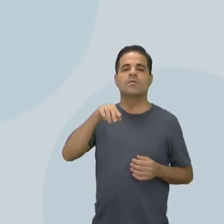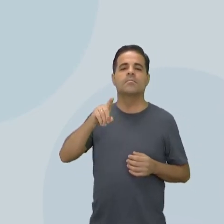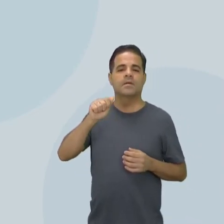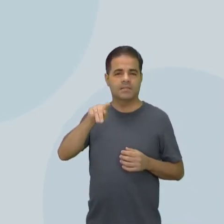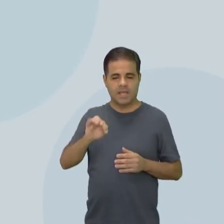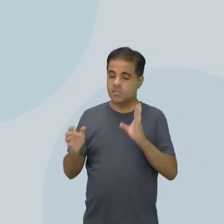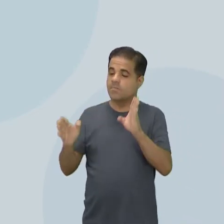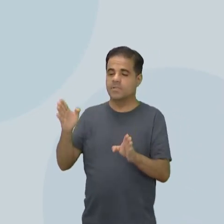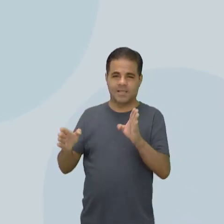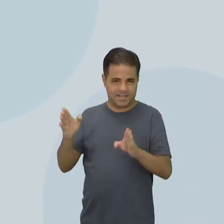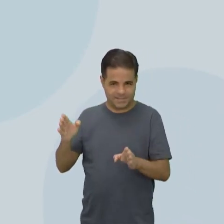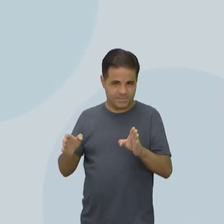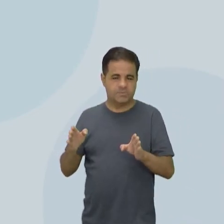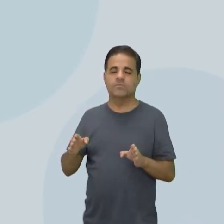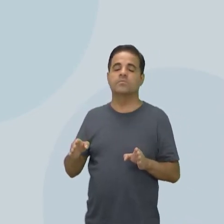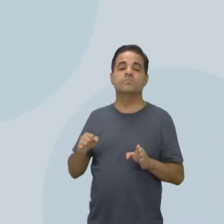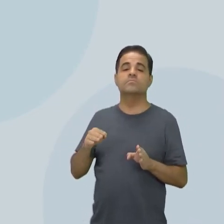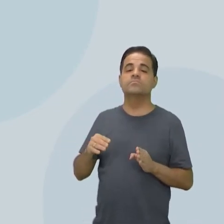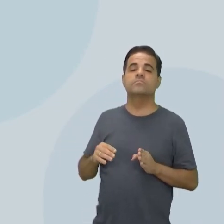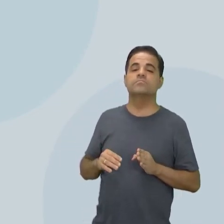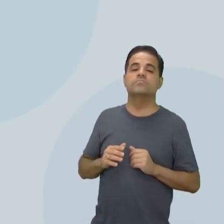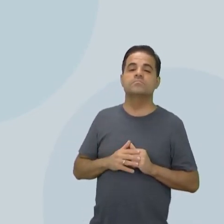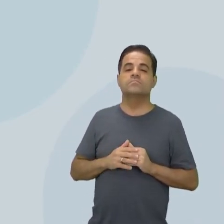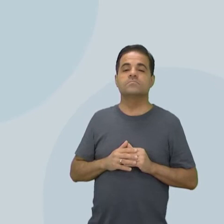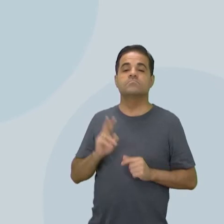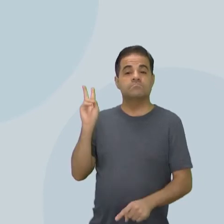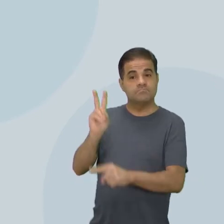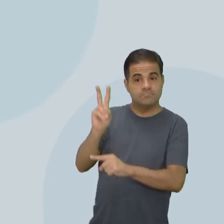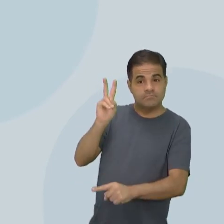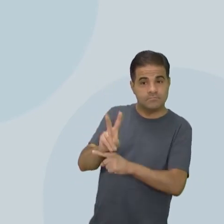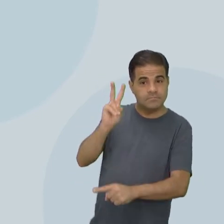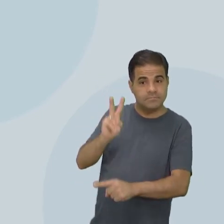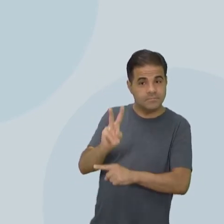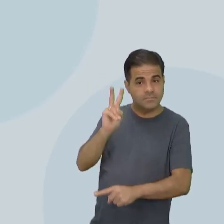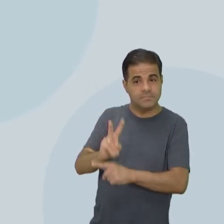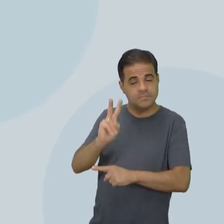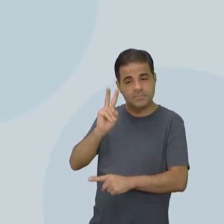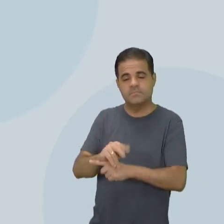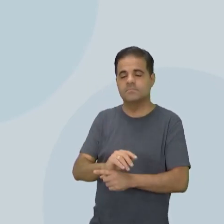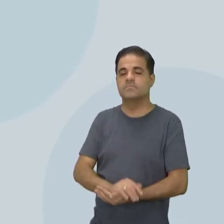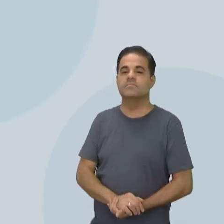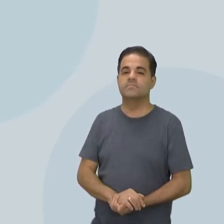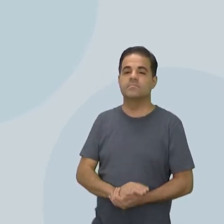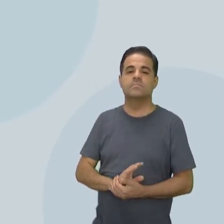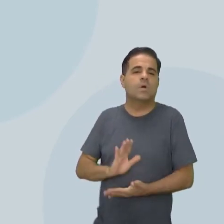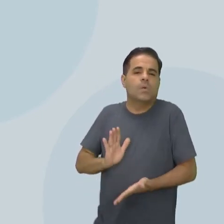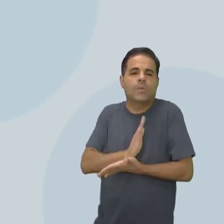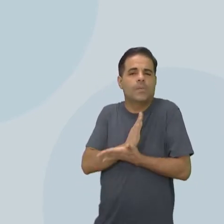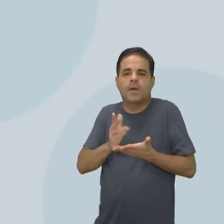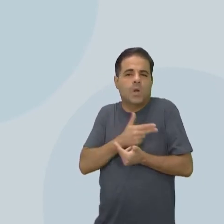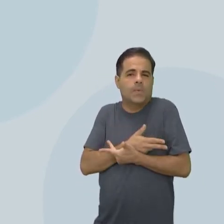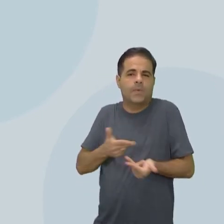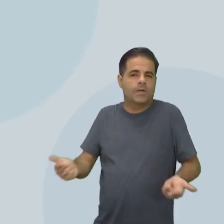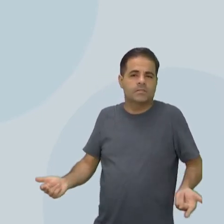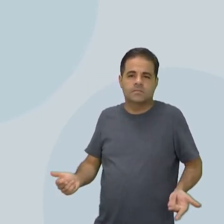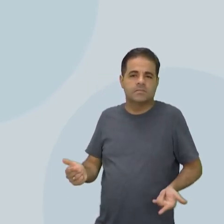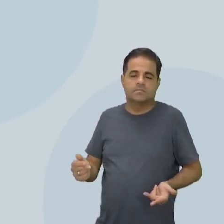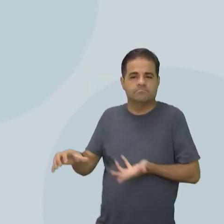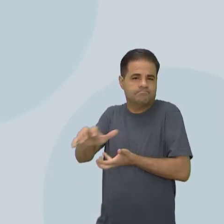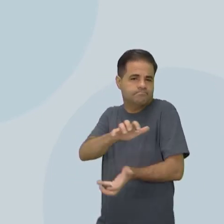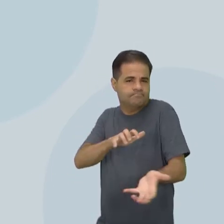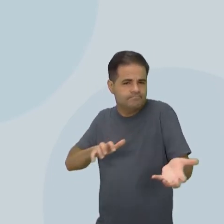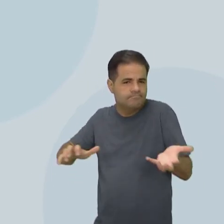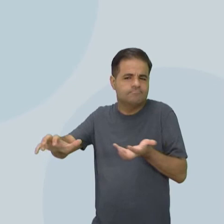Mandato, né? 25 anos, mandato, proteger, alguma coisa,